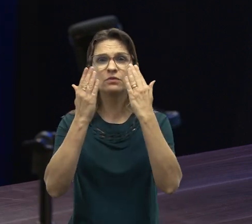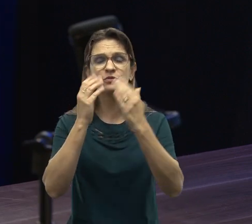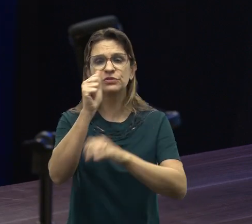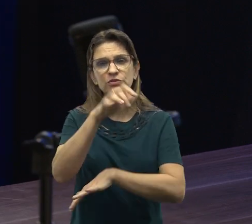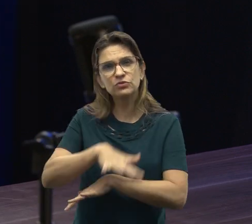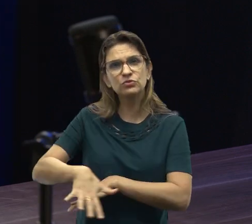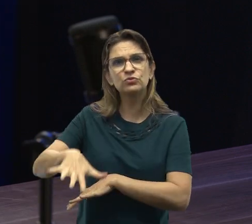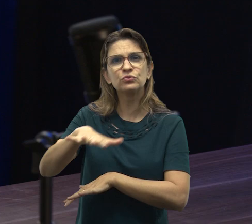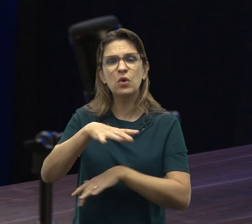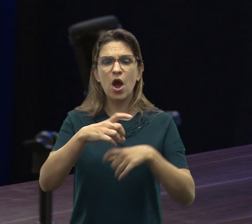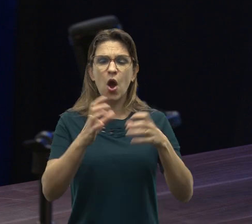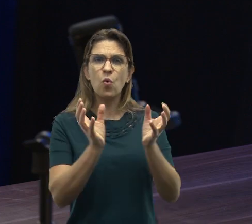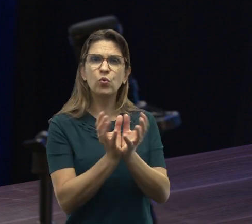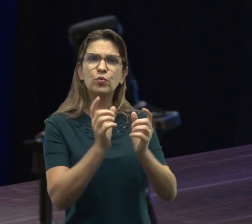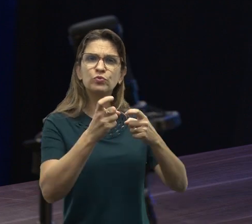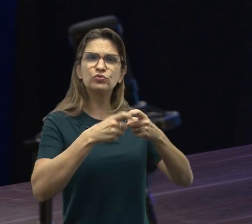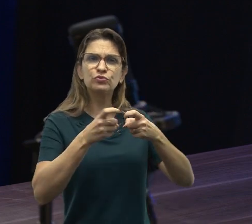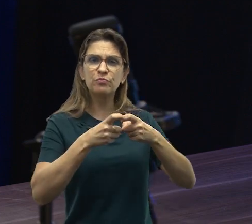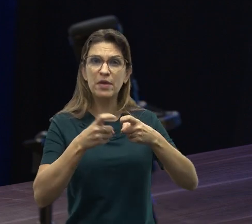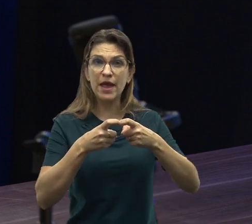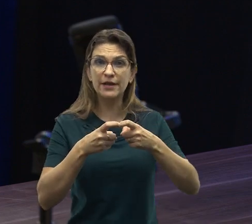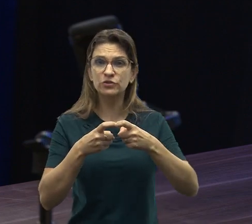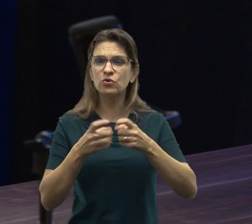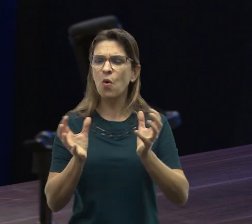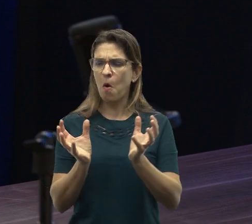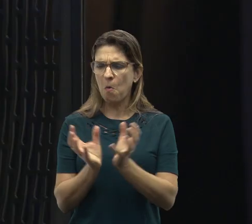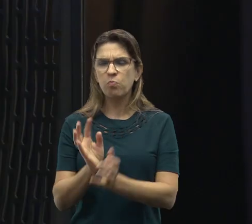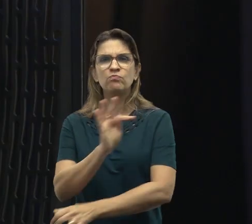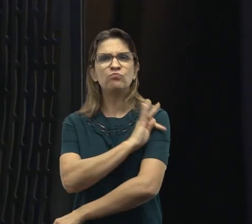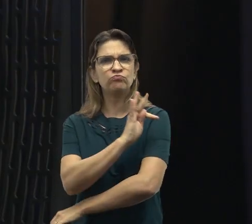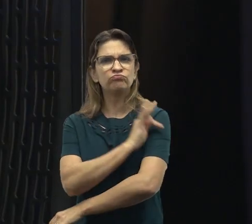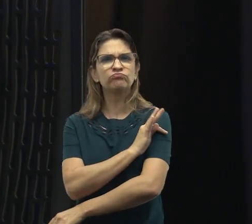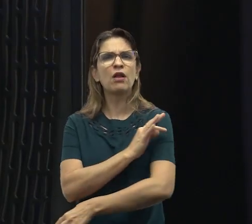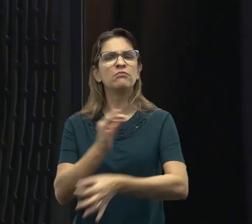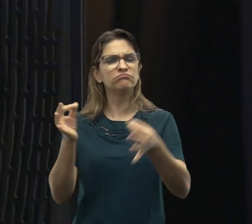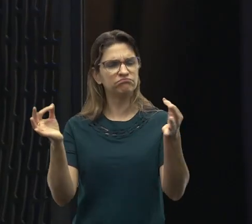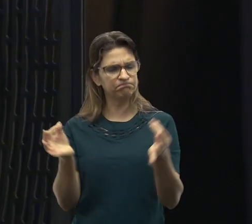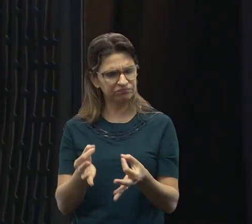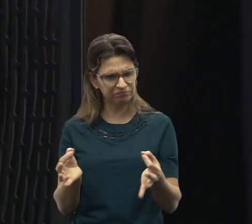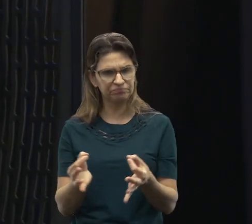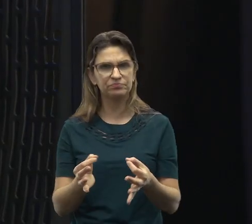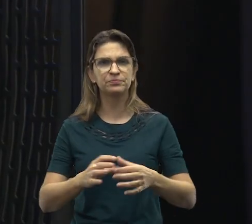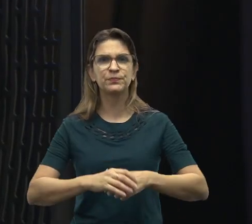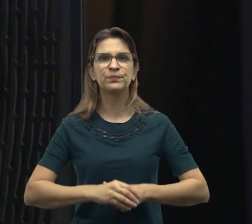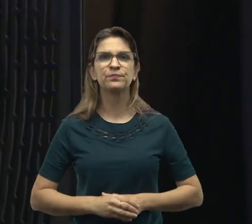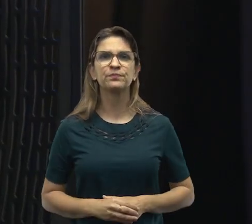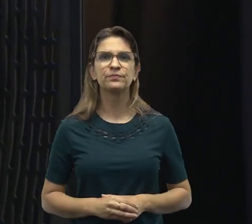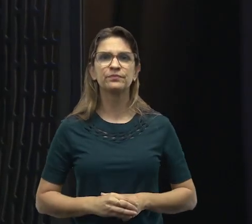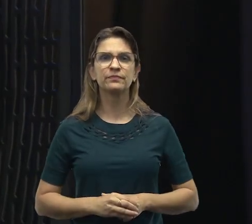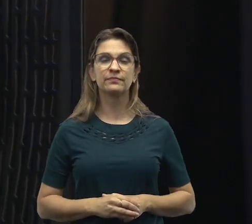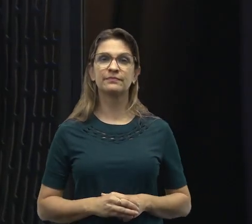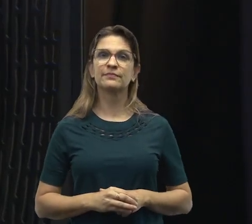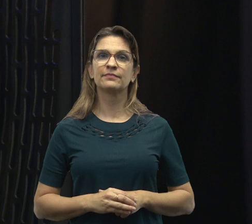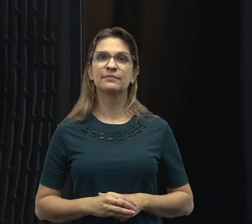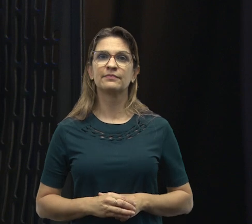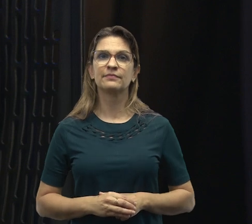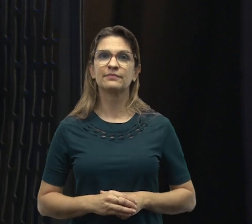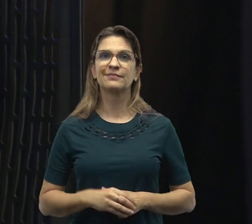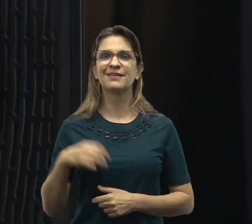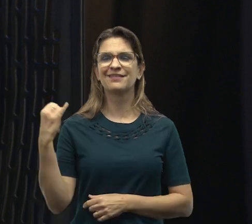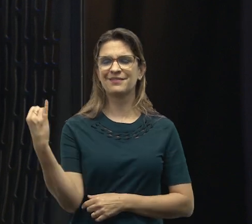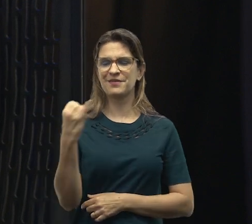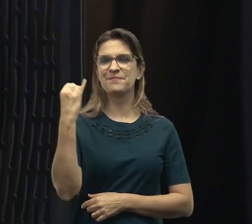médicos. Tem um corpo técnico excepcional no Hospital Regional hoje. É importante, inclusive, essa sua experiência, por isso que você faz essa análise